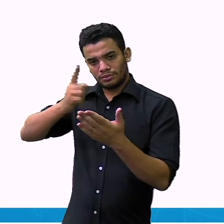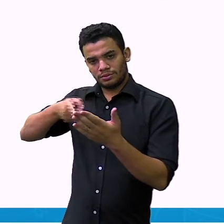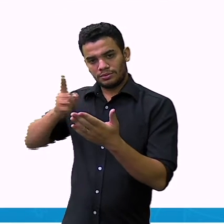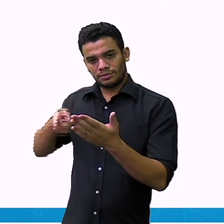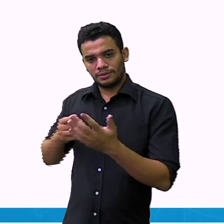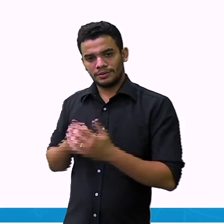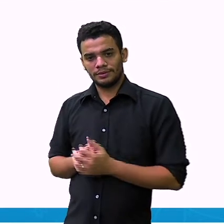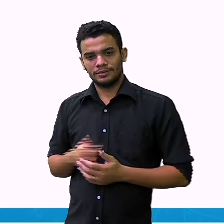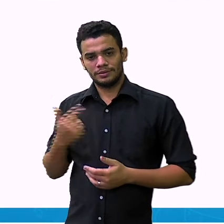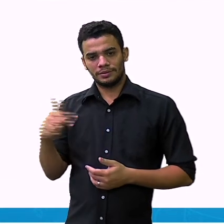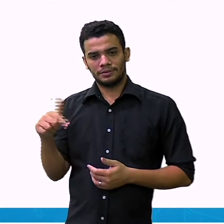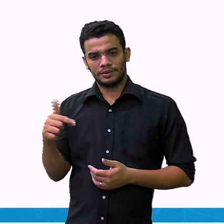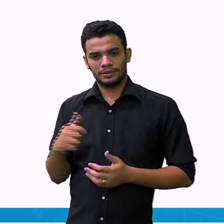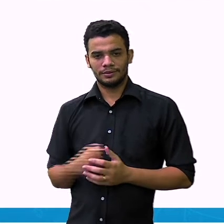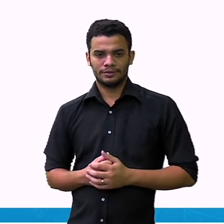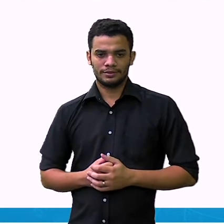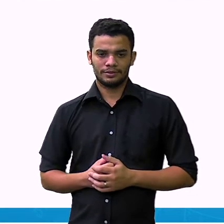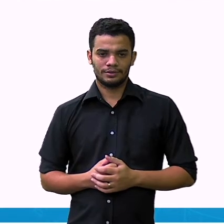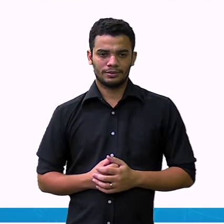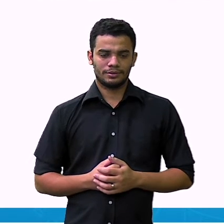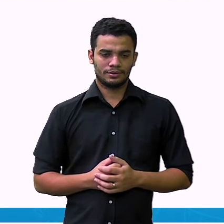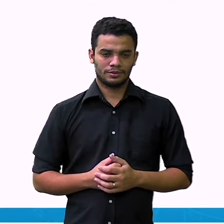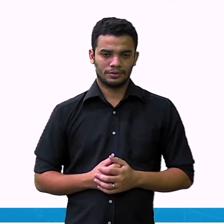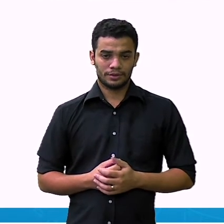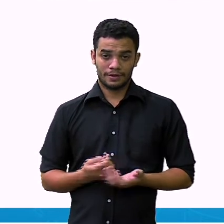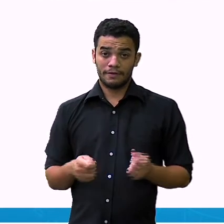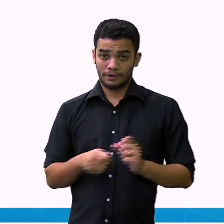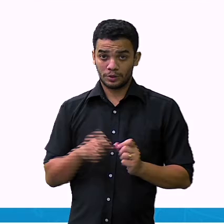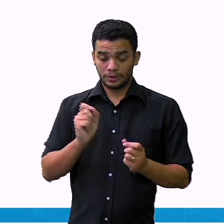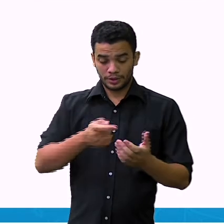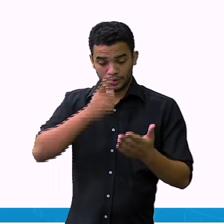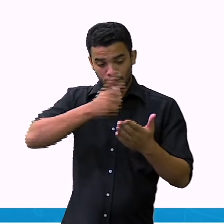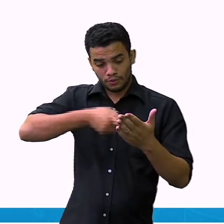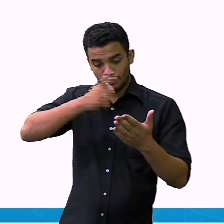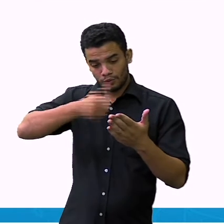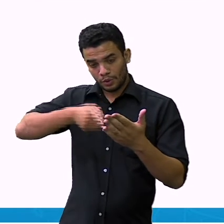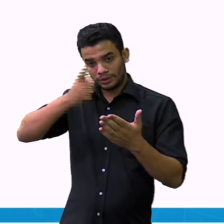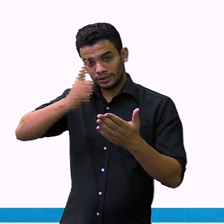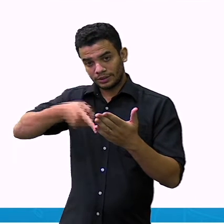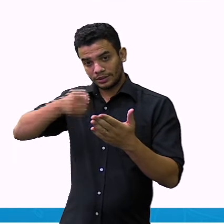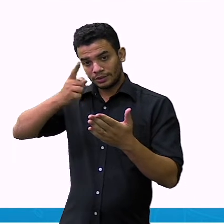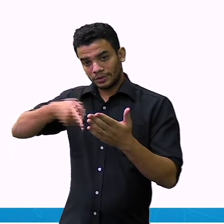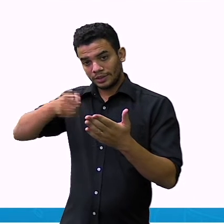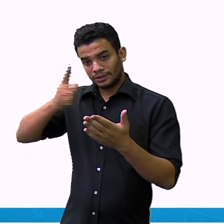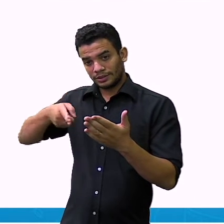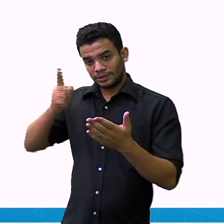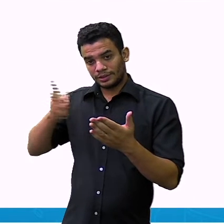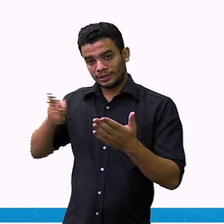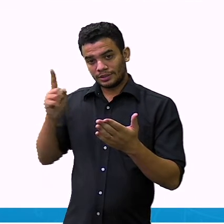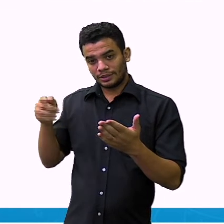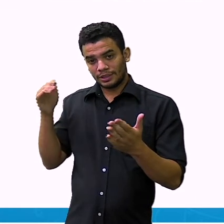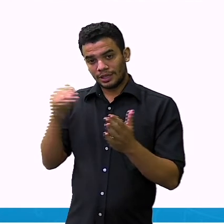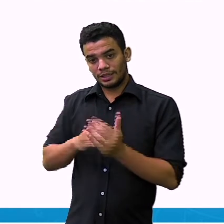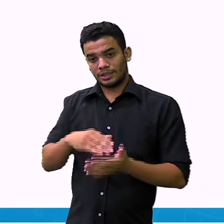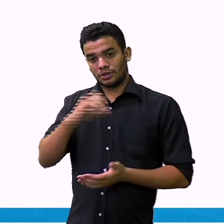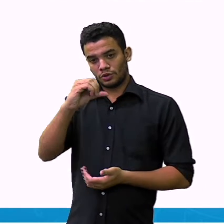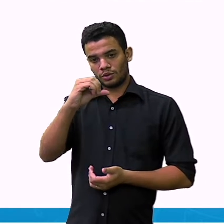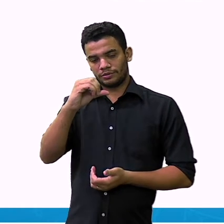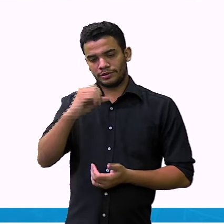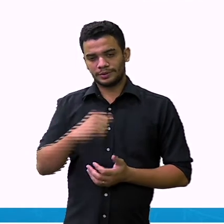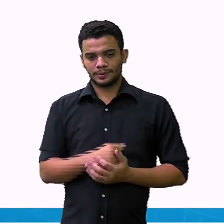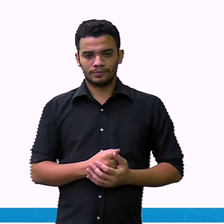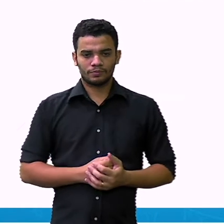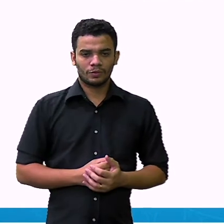não é mesmo? Então, 1, 2, 3, 4, 5,